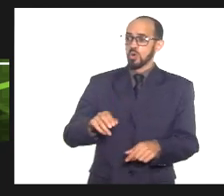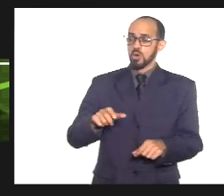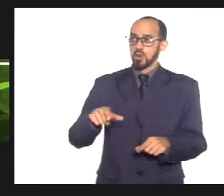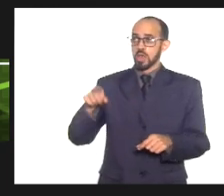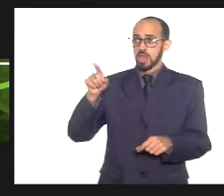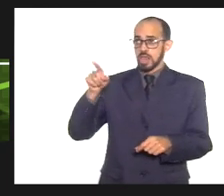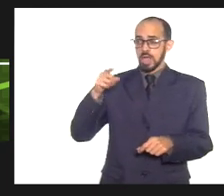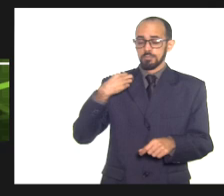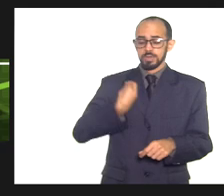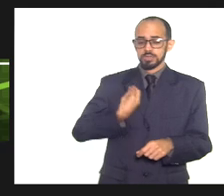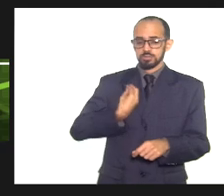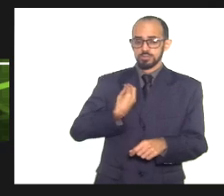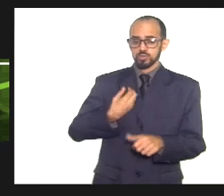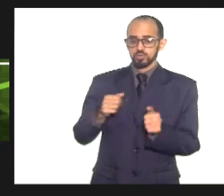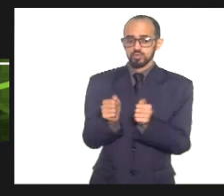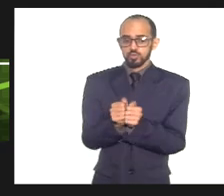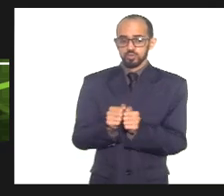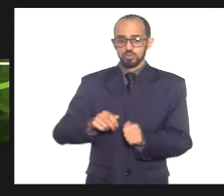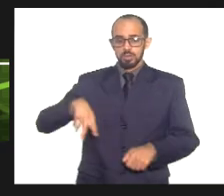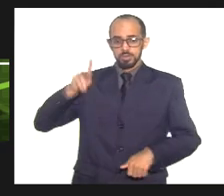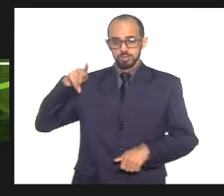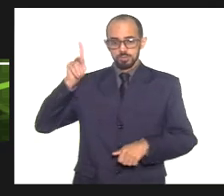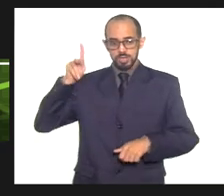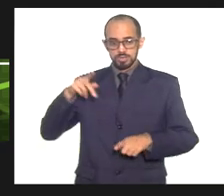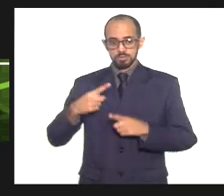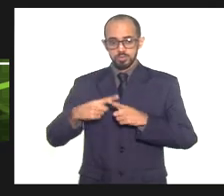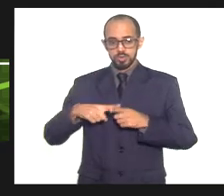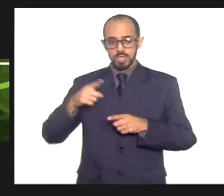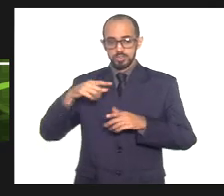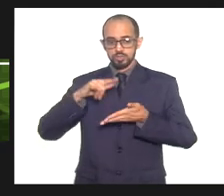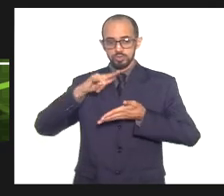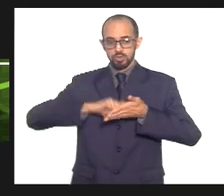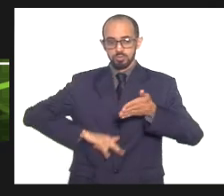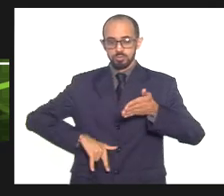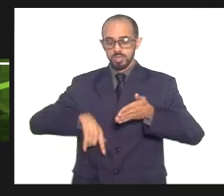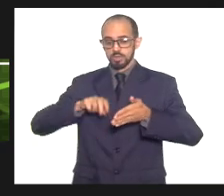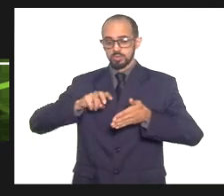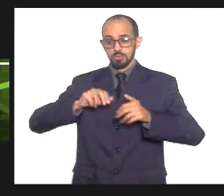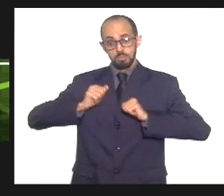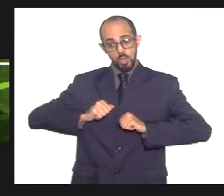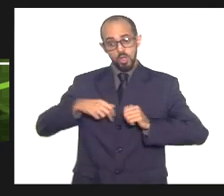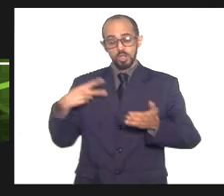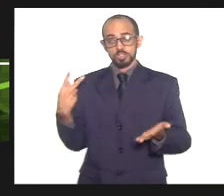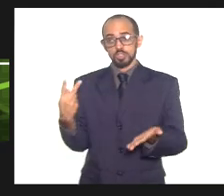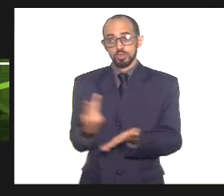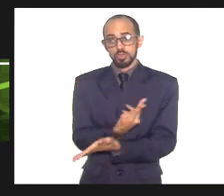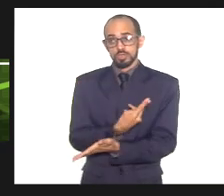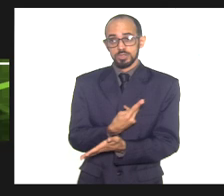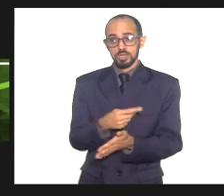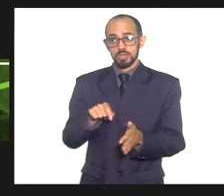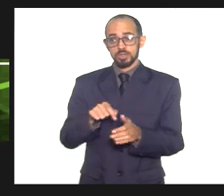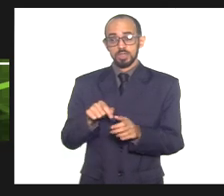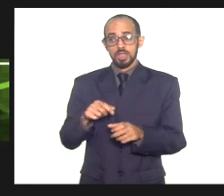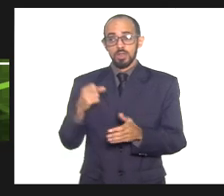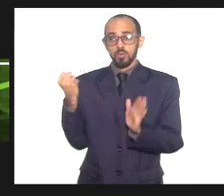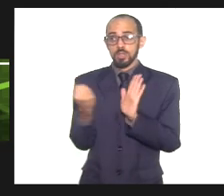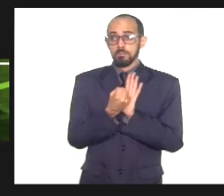porque este documento pode vir a ter implicações com cálculos de